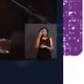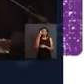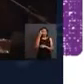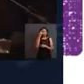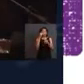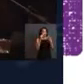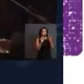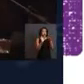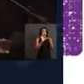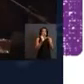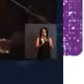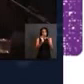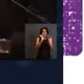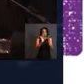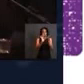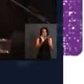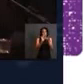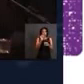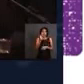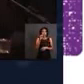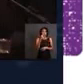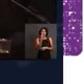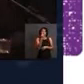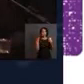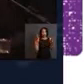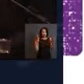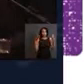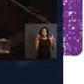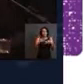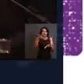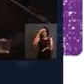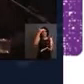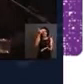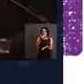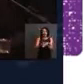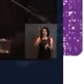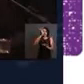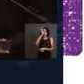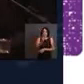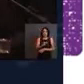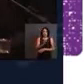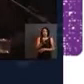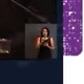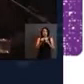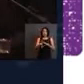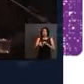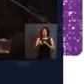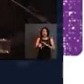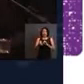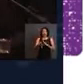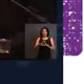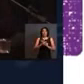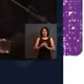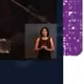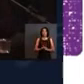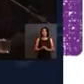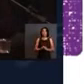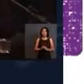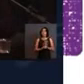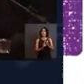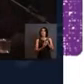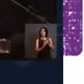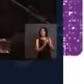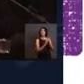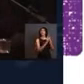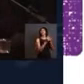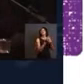um único fim: garantir uma boa aula. Quais são os elementos da boa